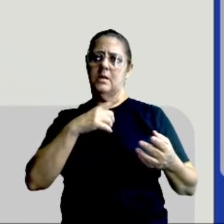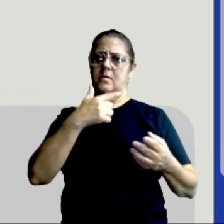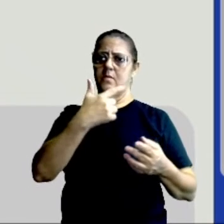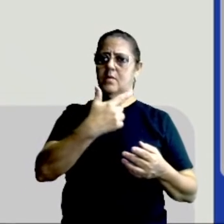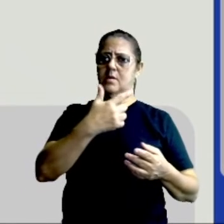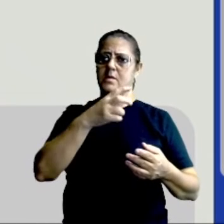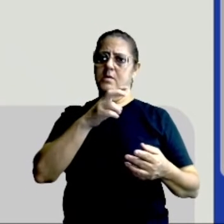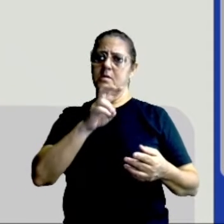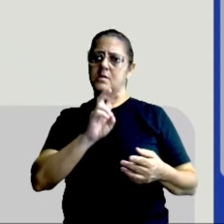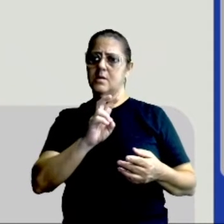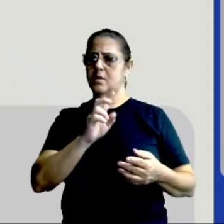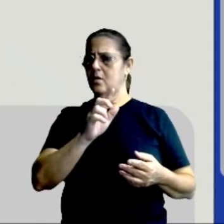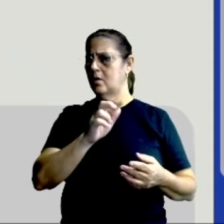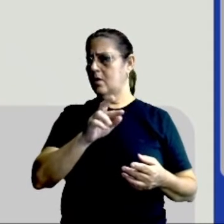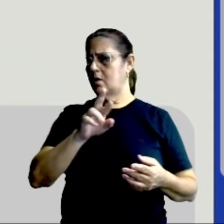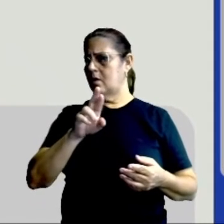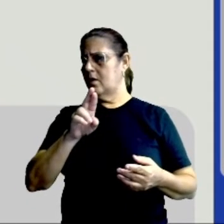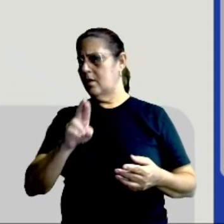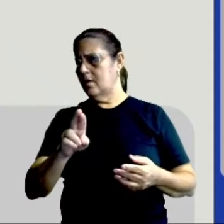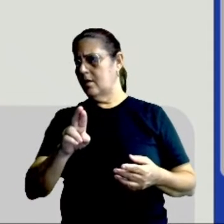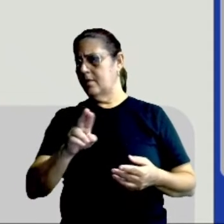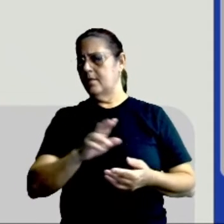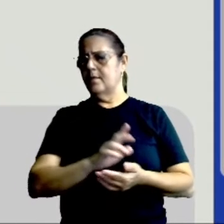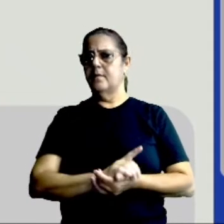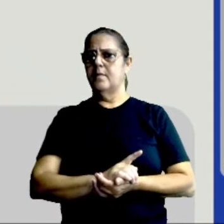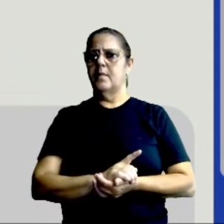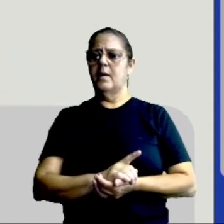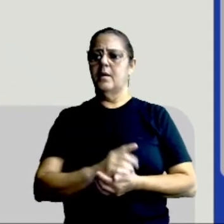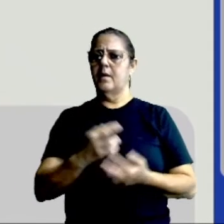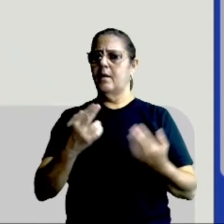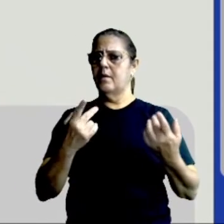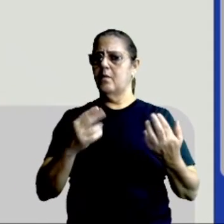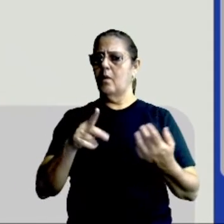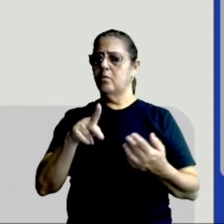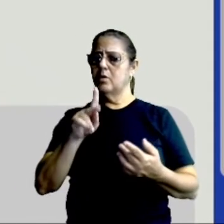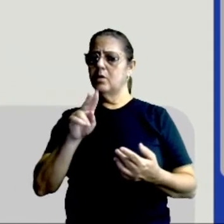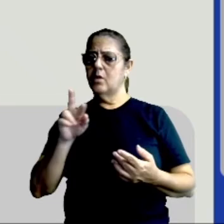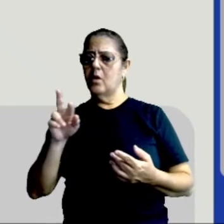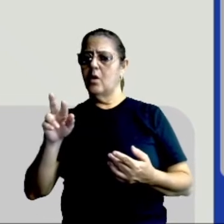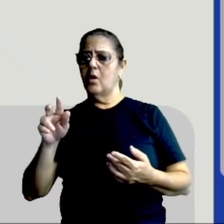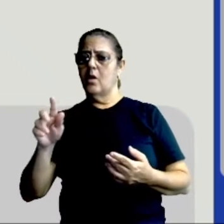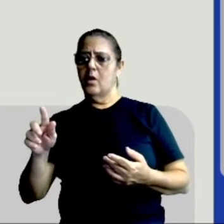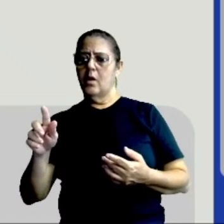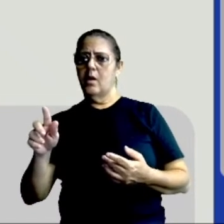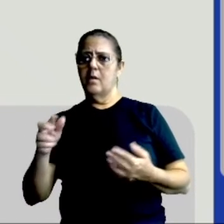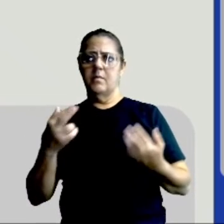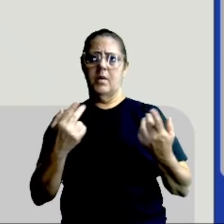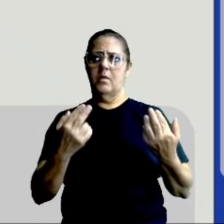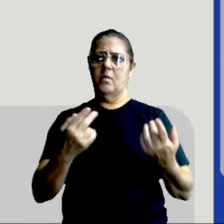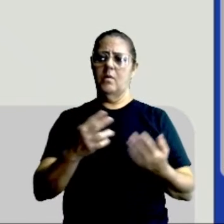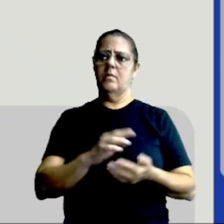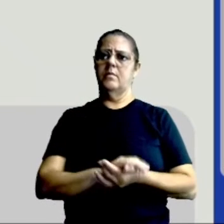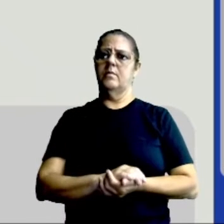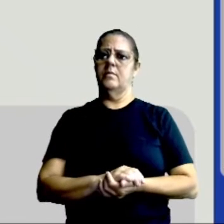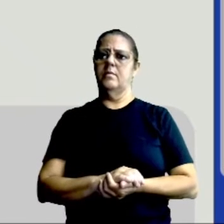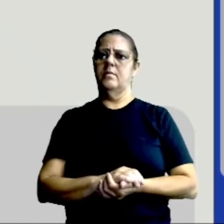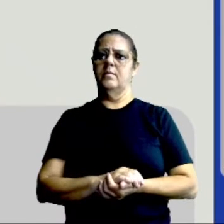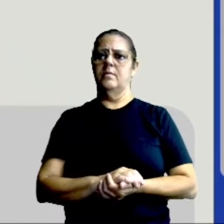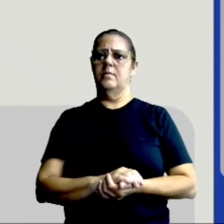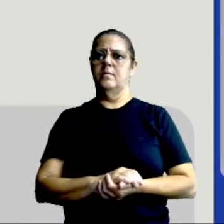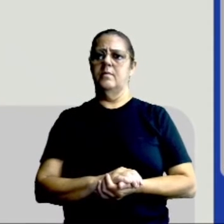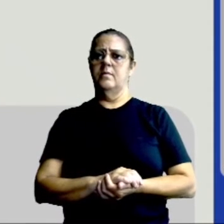quilogramas, ok? Você sabe a unidade de medida porque é a mesma que está aparecendo aqui nesse problema,